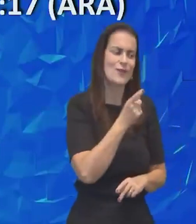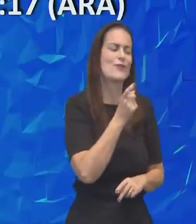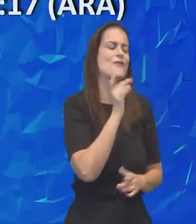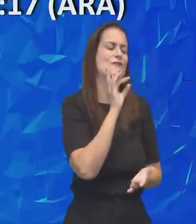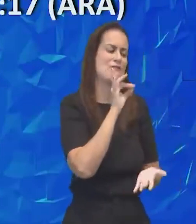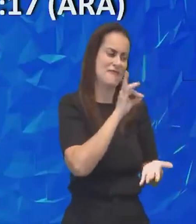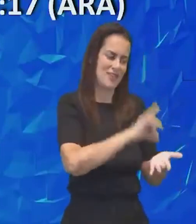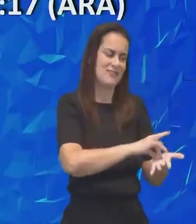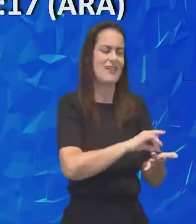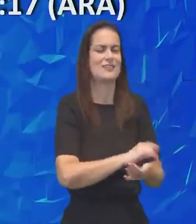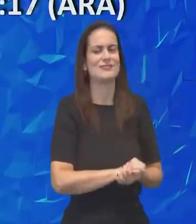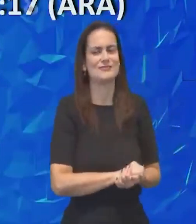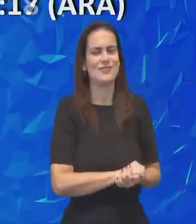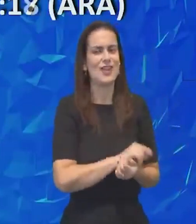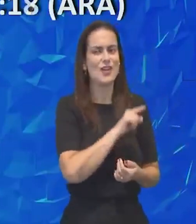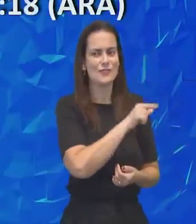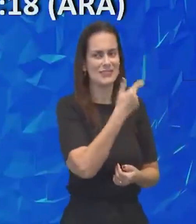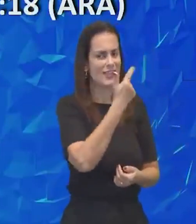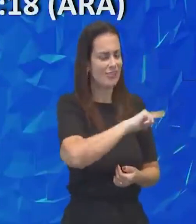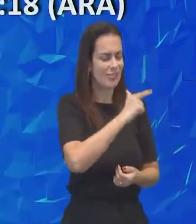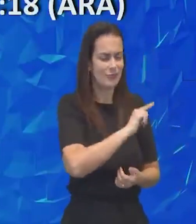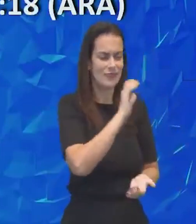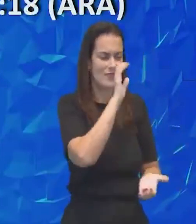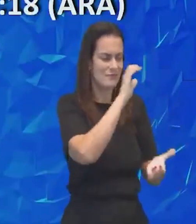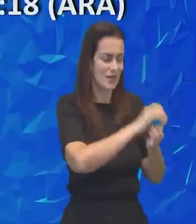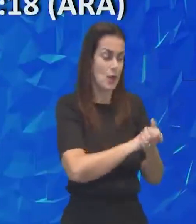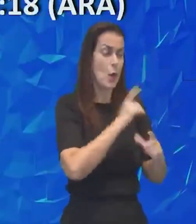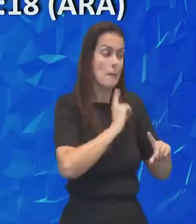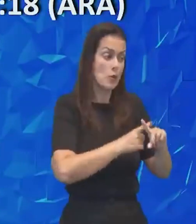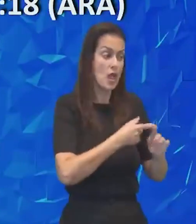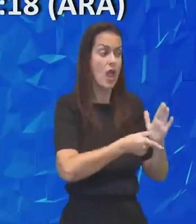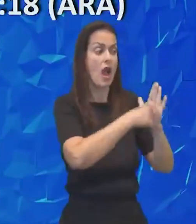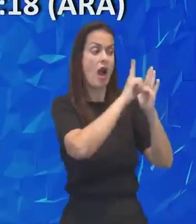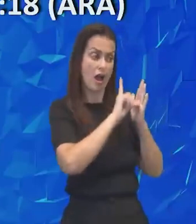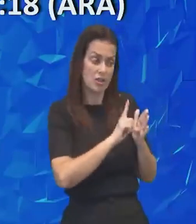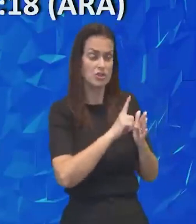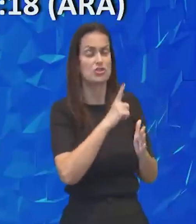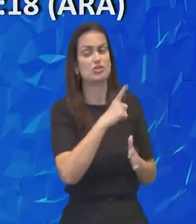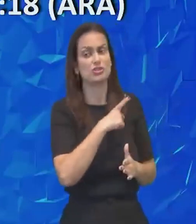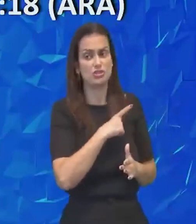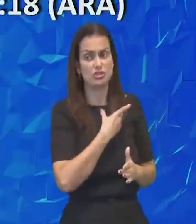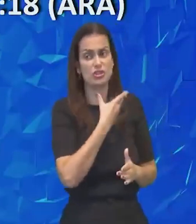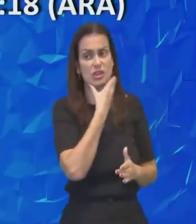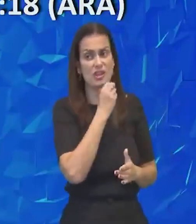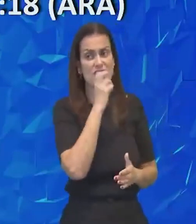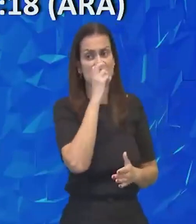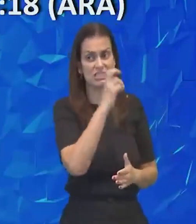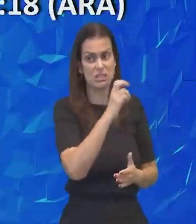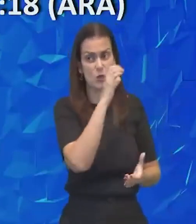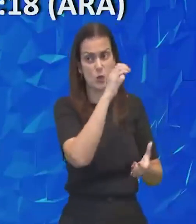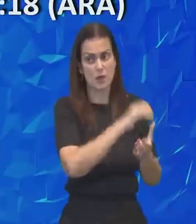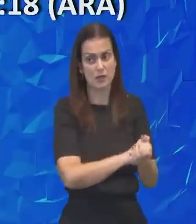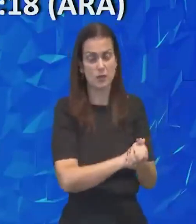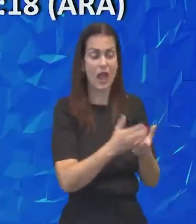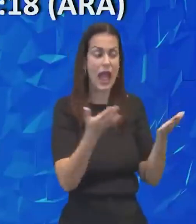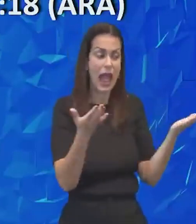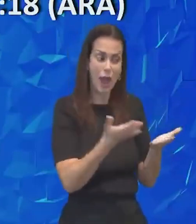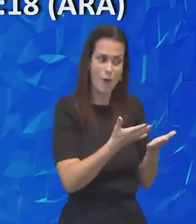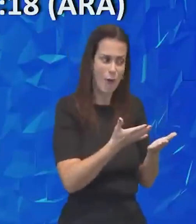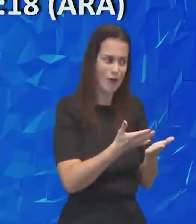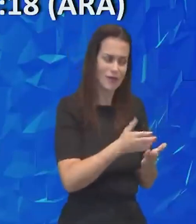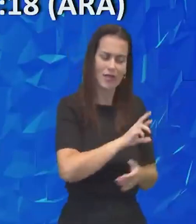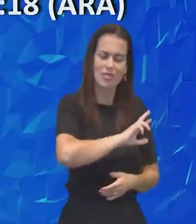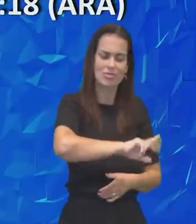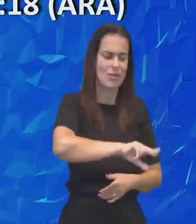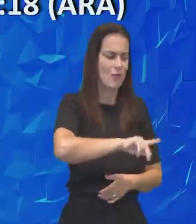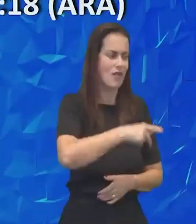marido, porque 5 maridos tiveste, e o que agora tens não é o teu marido. Isso